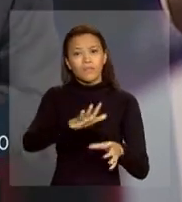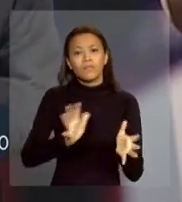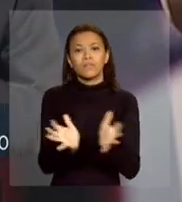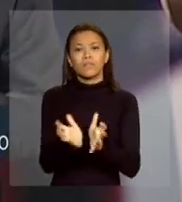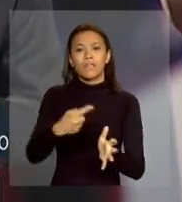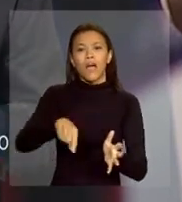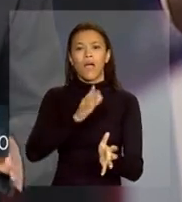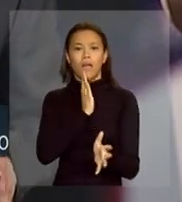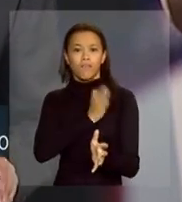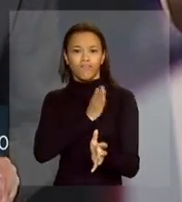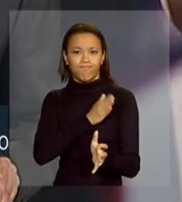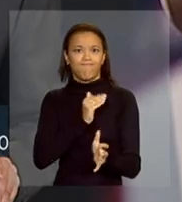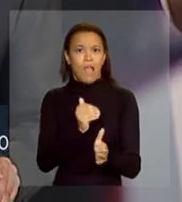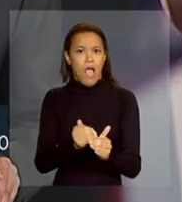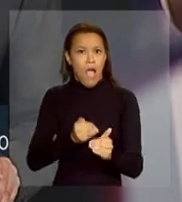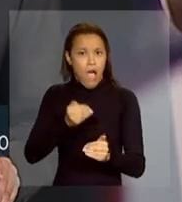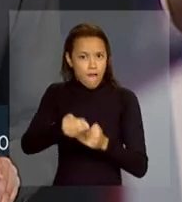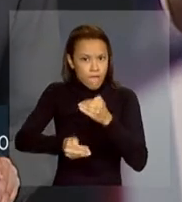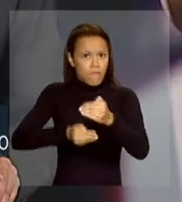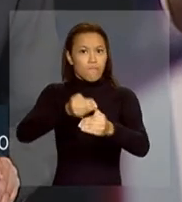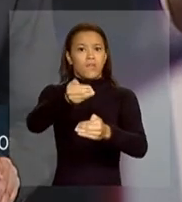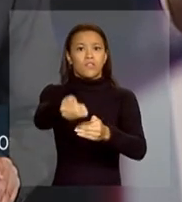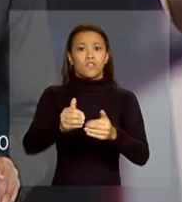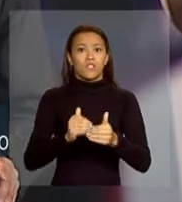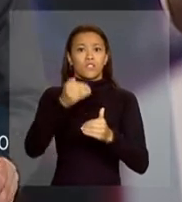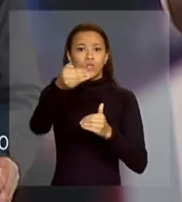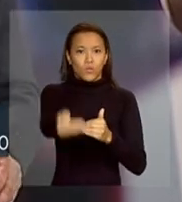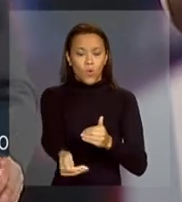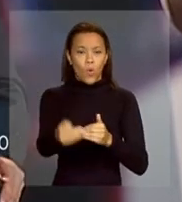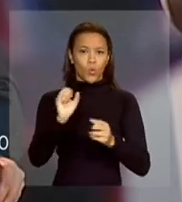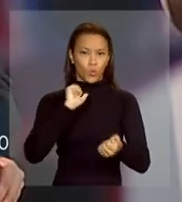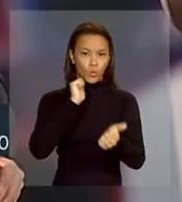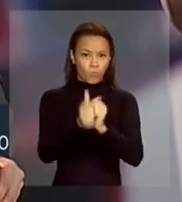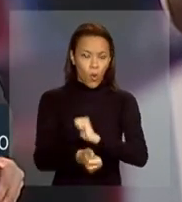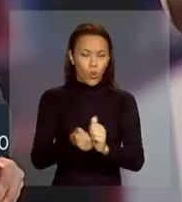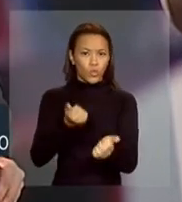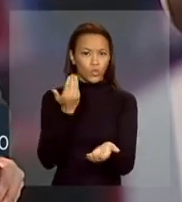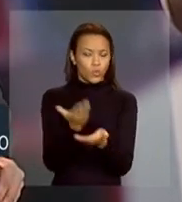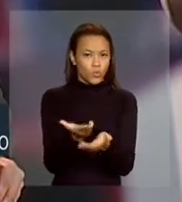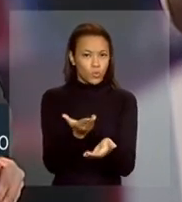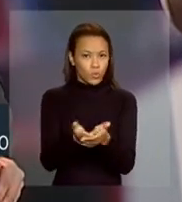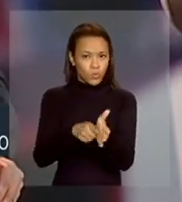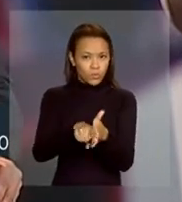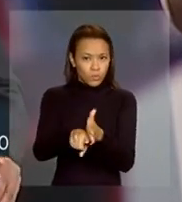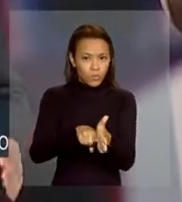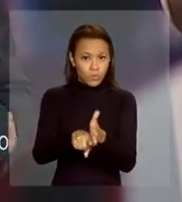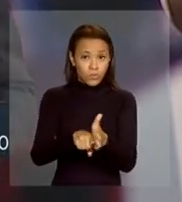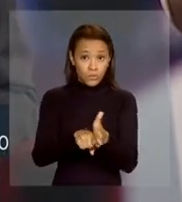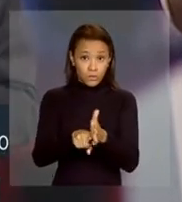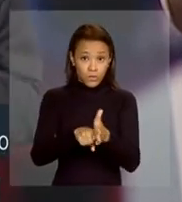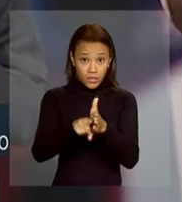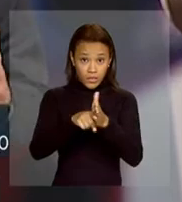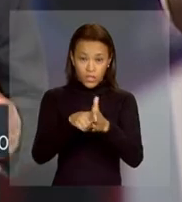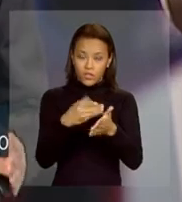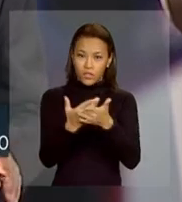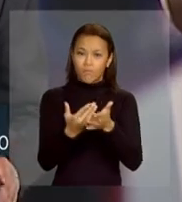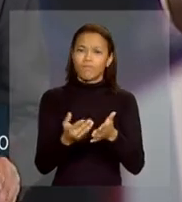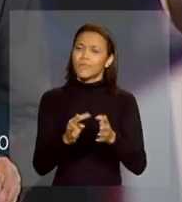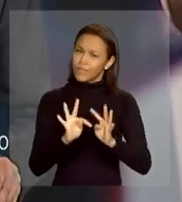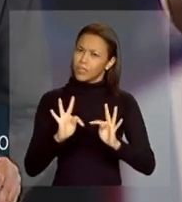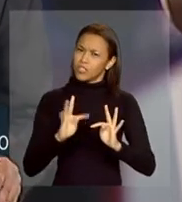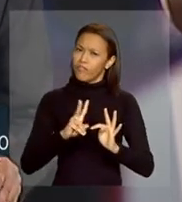exemplo avançou muito com o esporte e os estudos de fisiologia nós vamos poder avançar